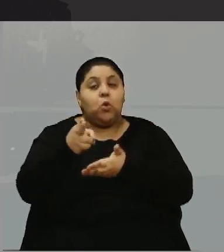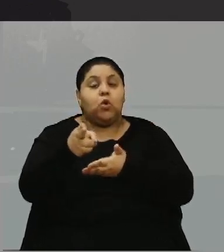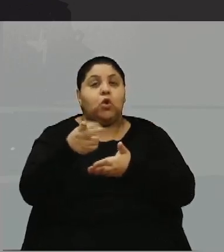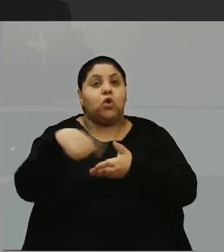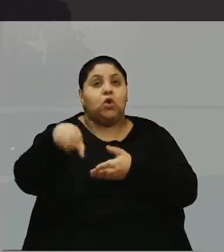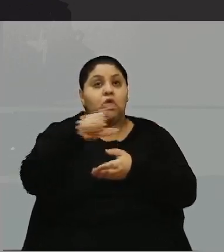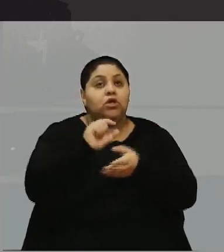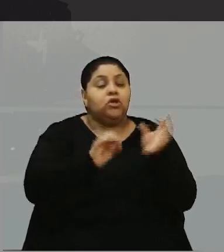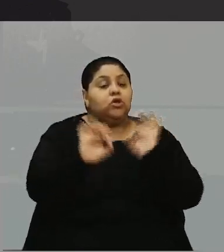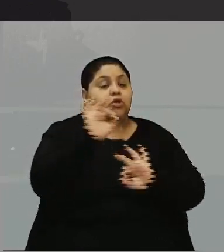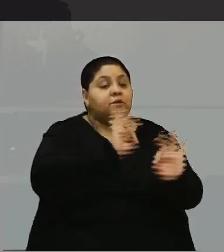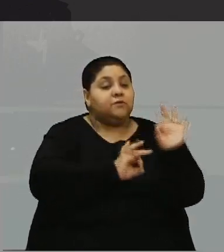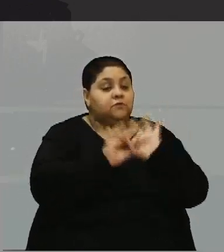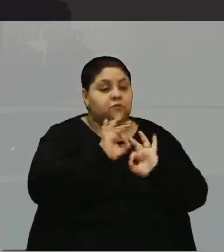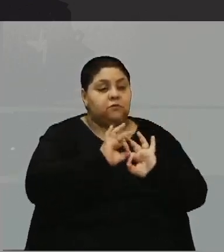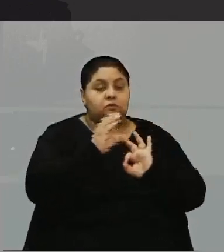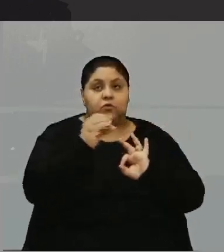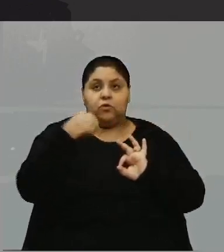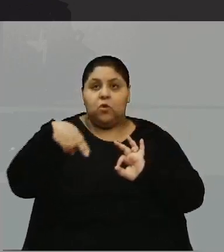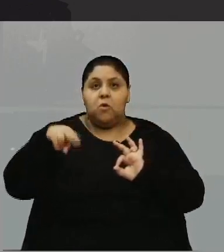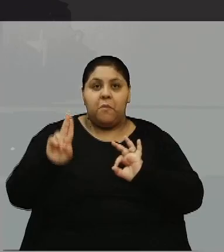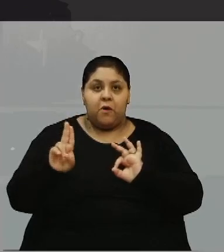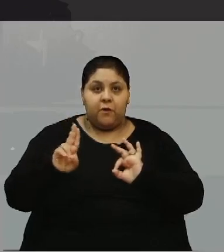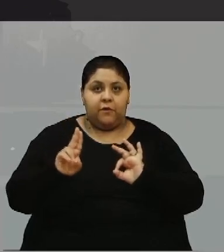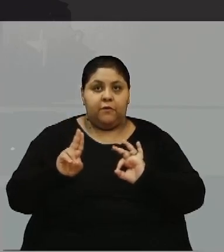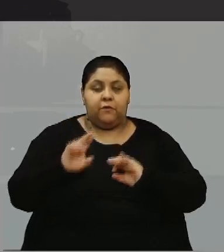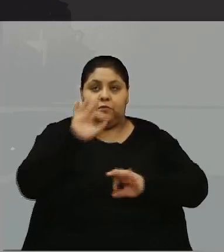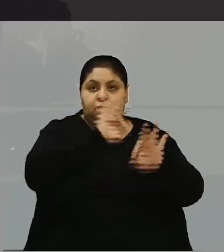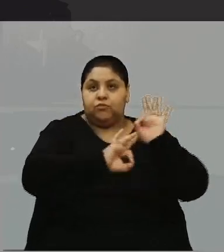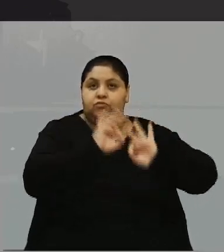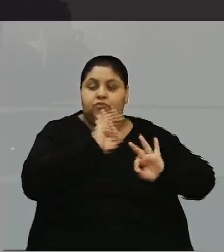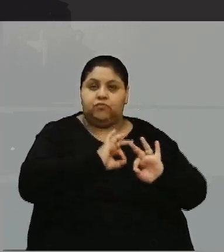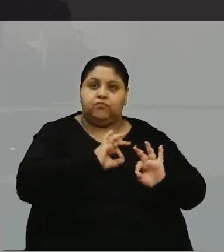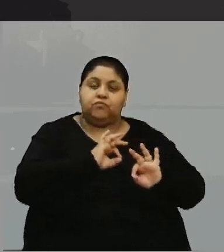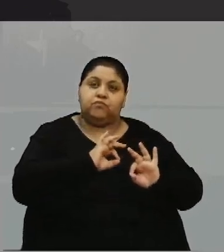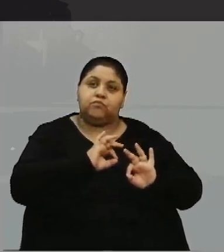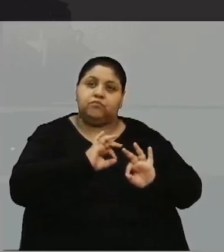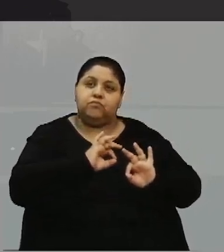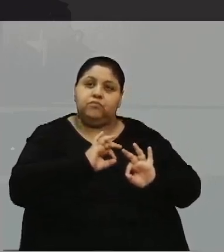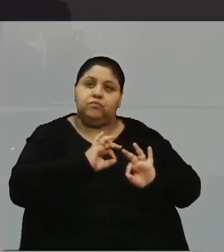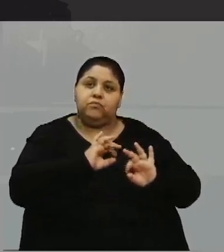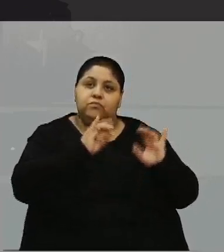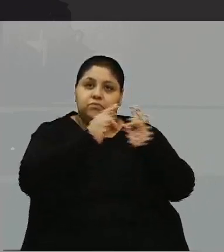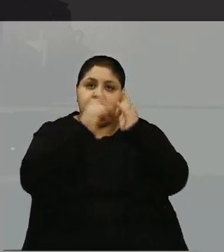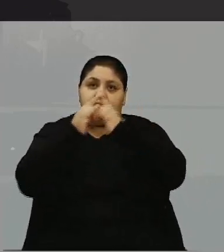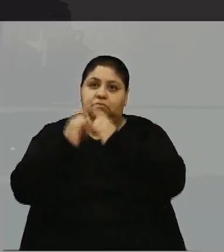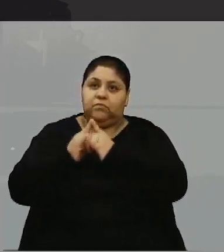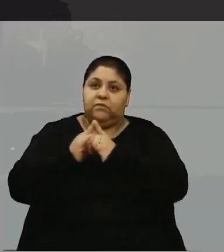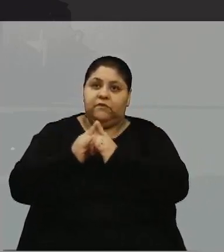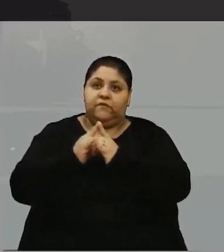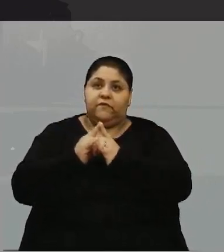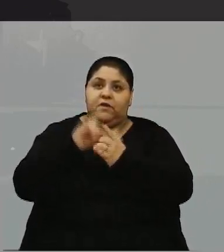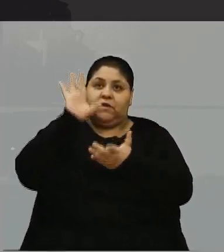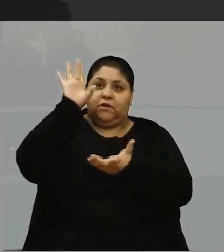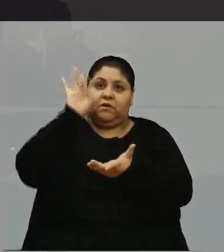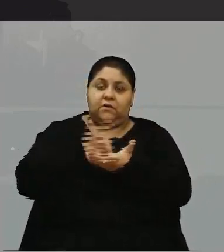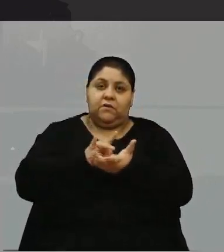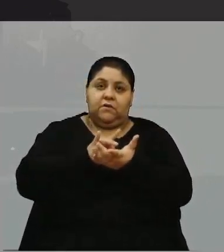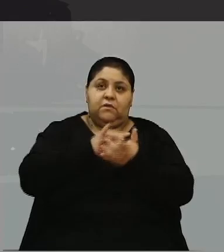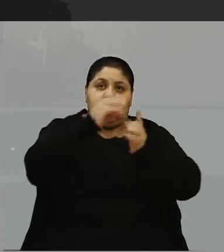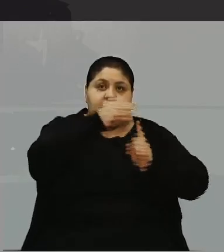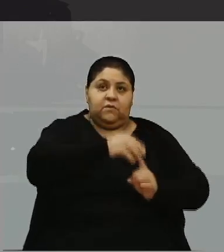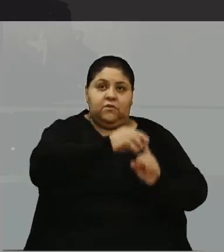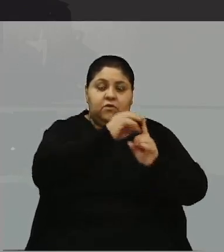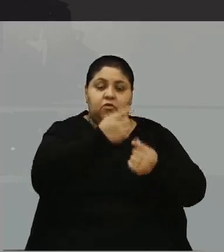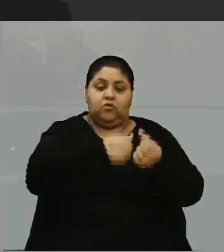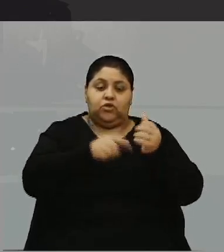está montando uma ONG, tá? Essa organização, essa entidade, ela vai permanecer, a princípio com recurso